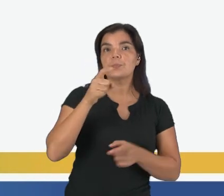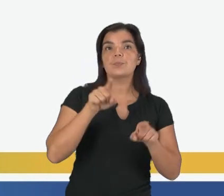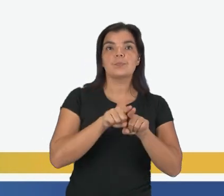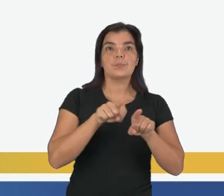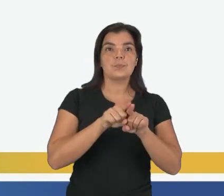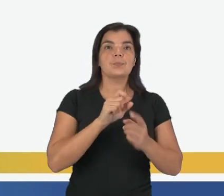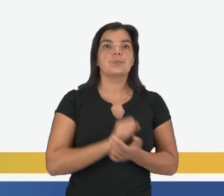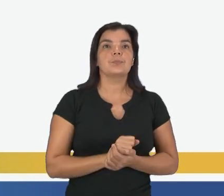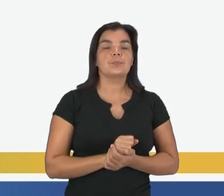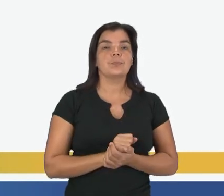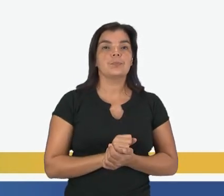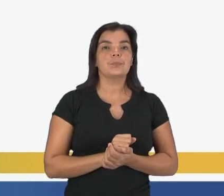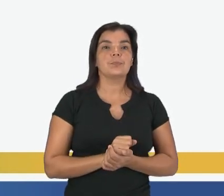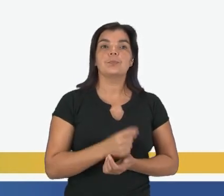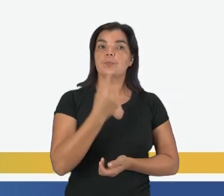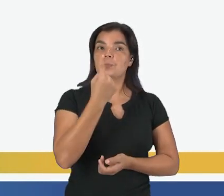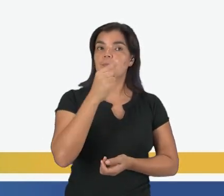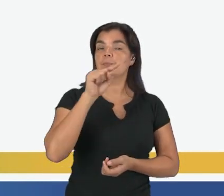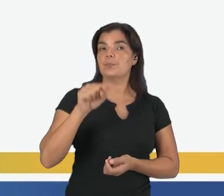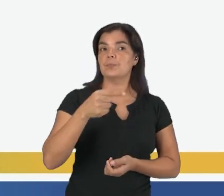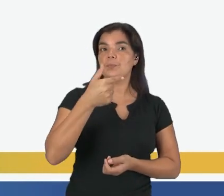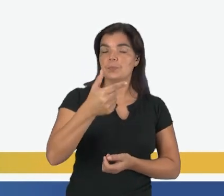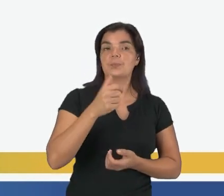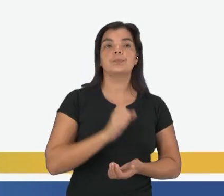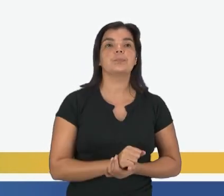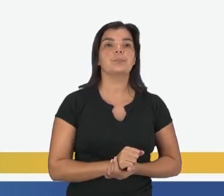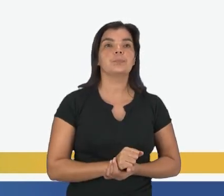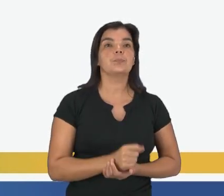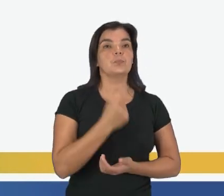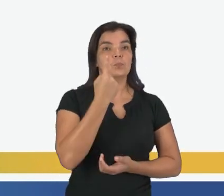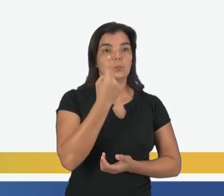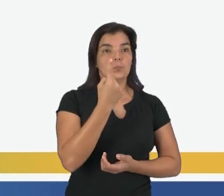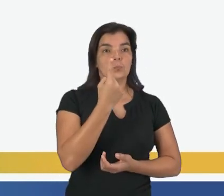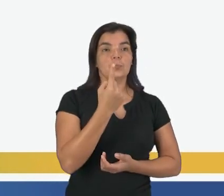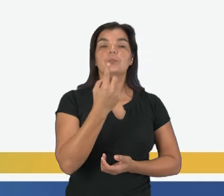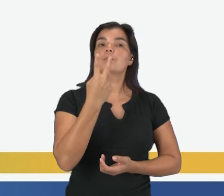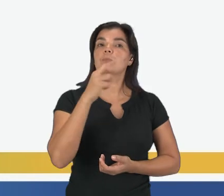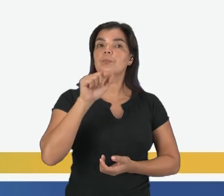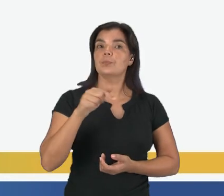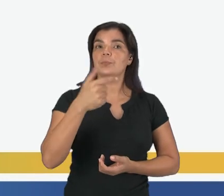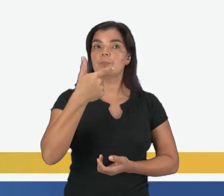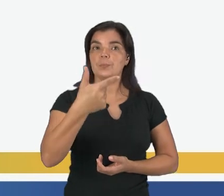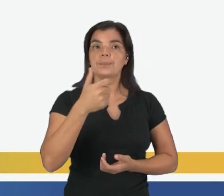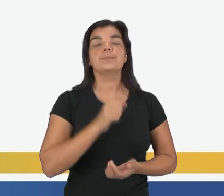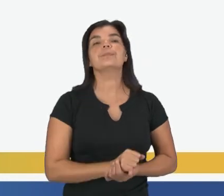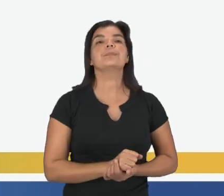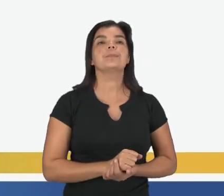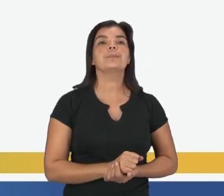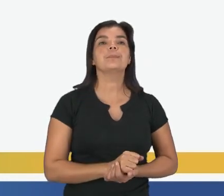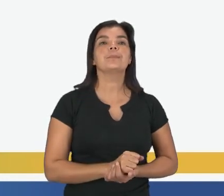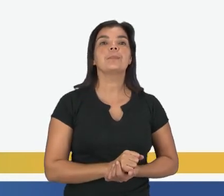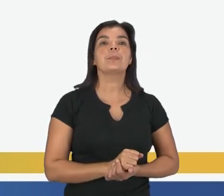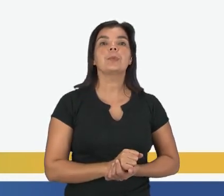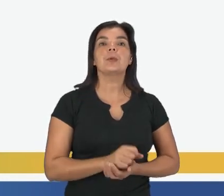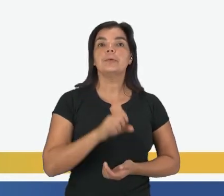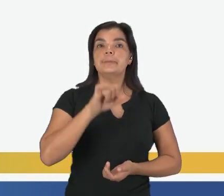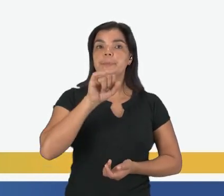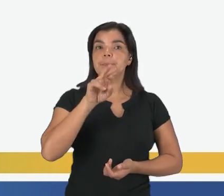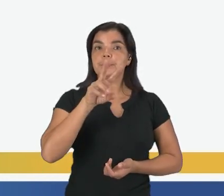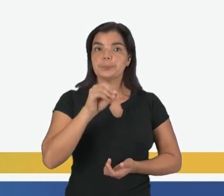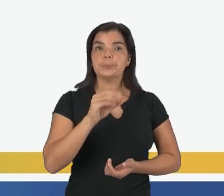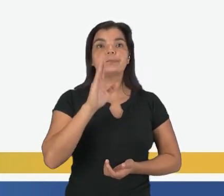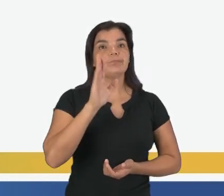é 1,2, ou seja, eu tenho 1 inteiro e 2 décimos. Ivo